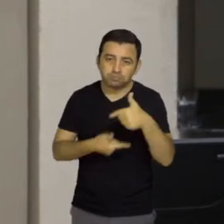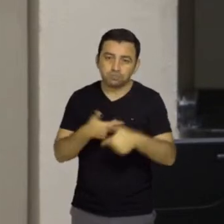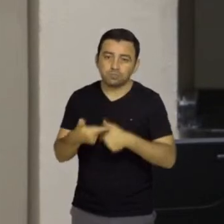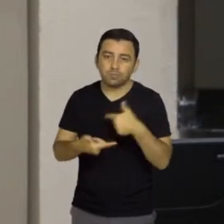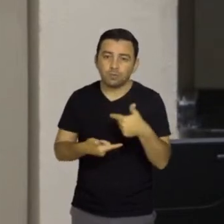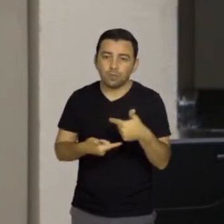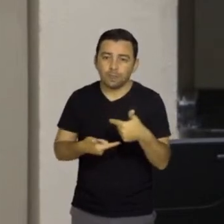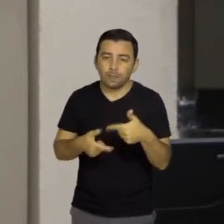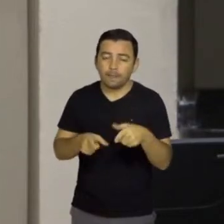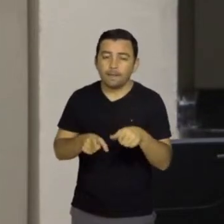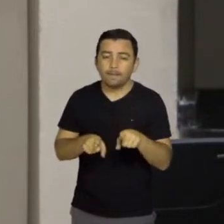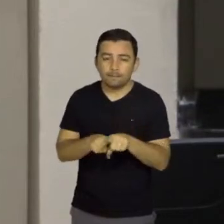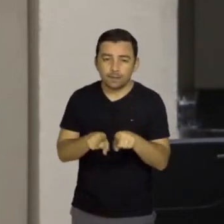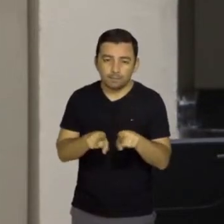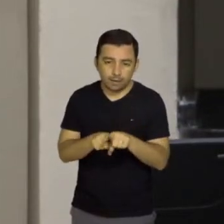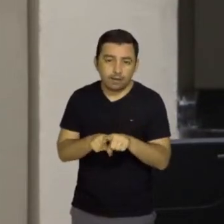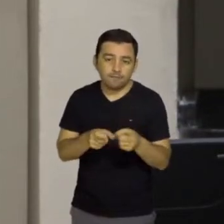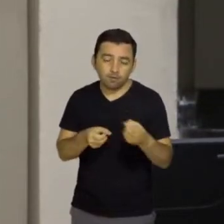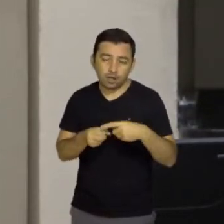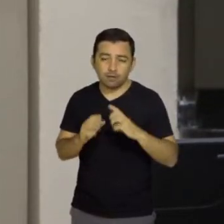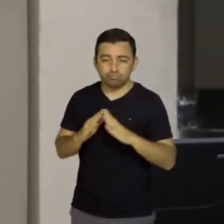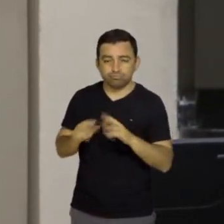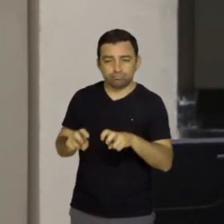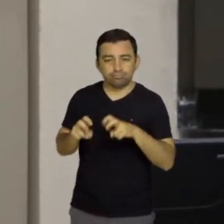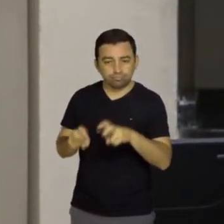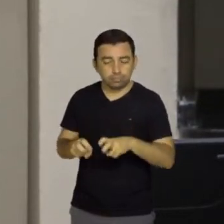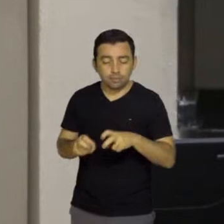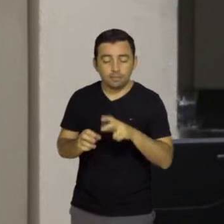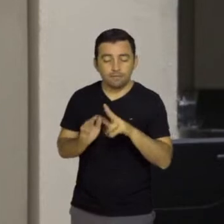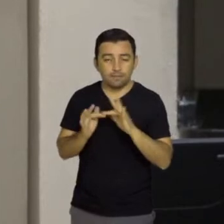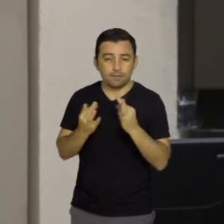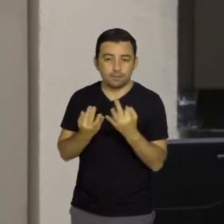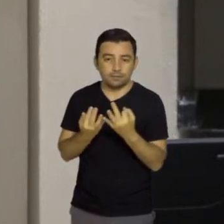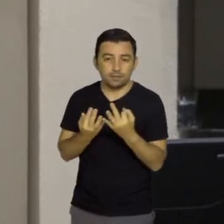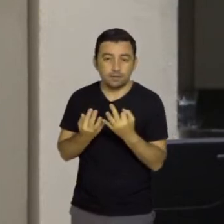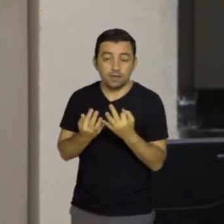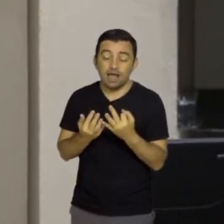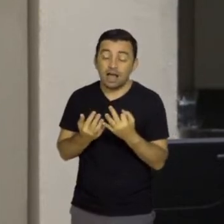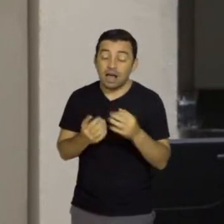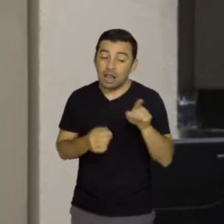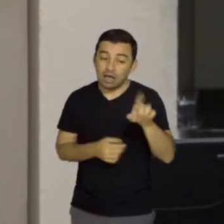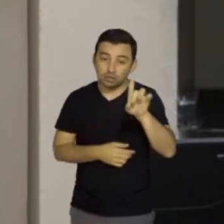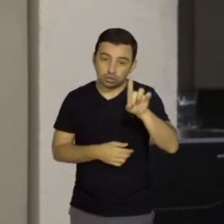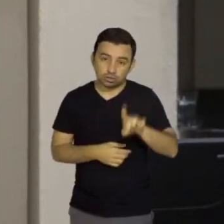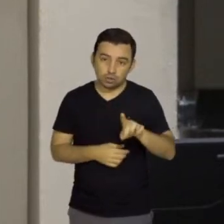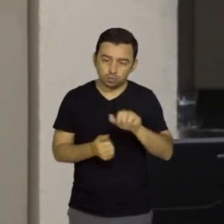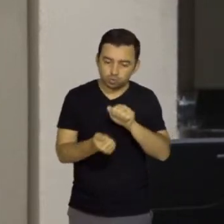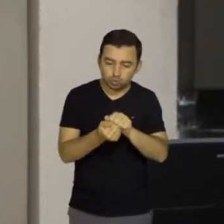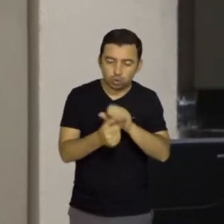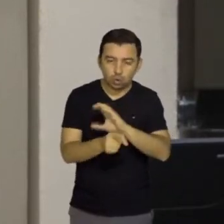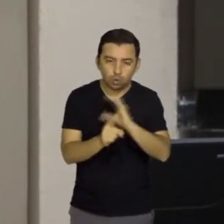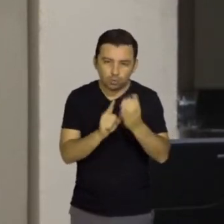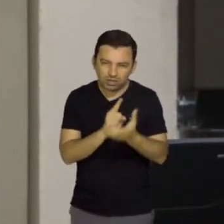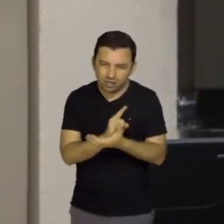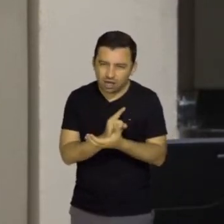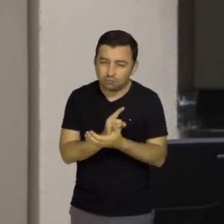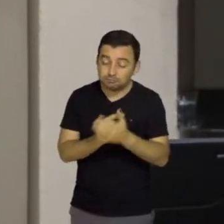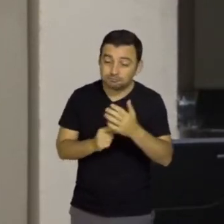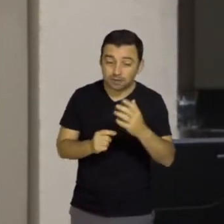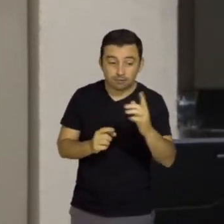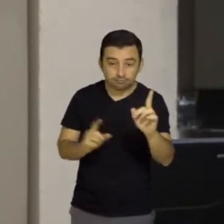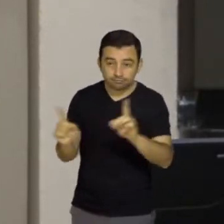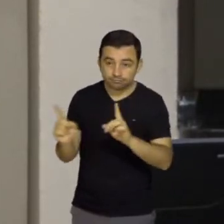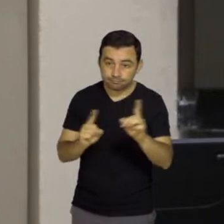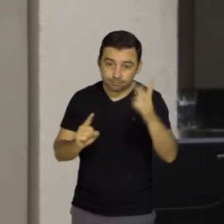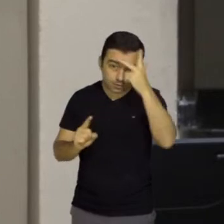e retornar às propriedades rurais de seus pais. A direção está trabalhando com a comunidade local para acolher os alunos que vierem